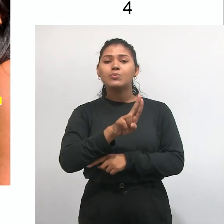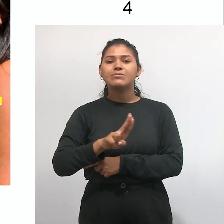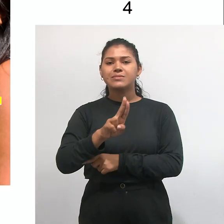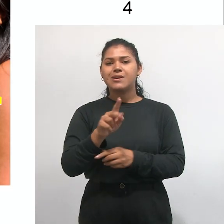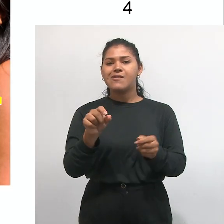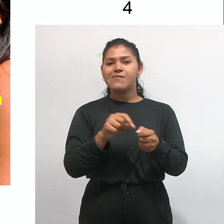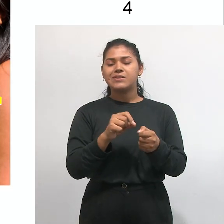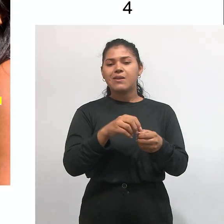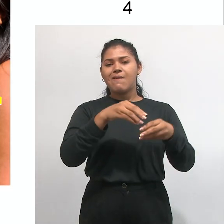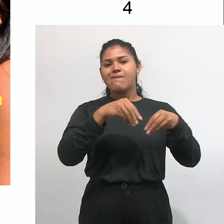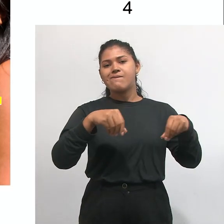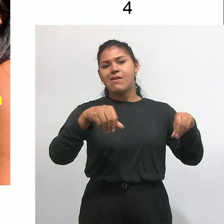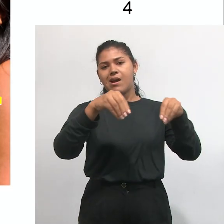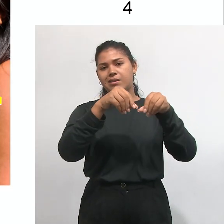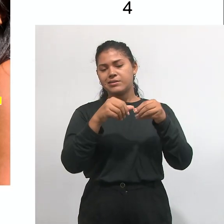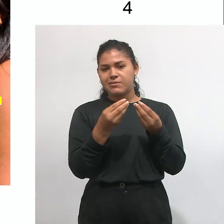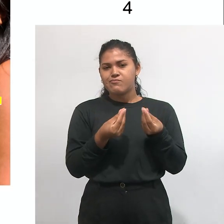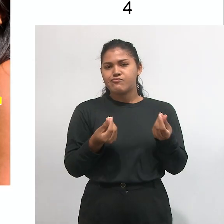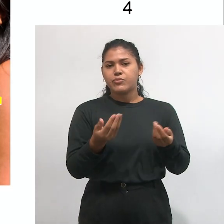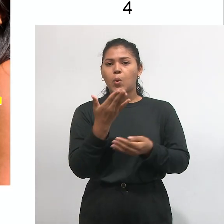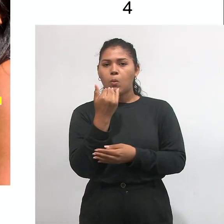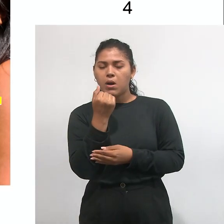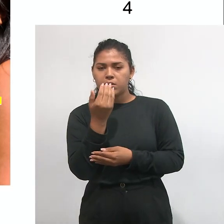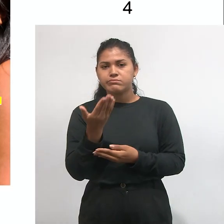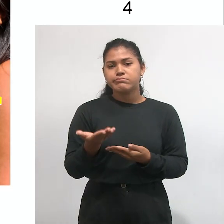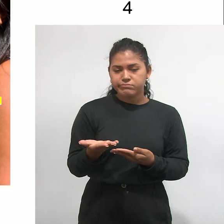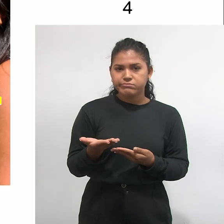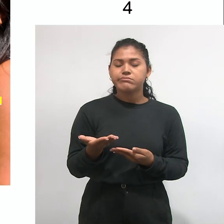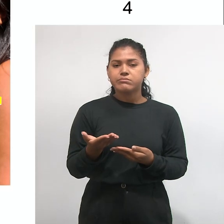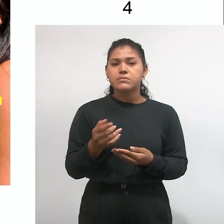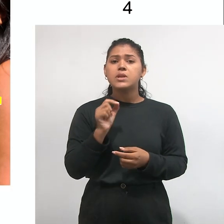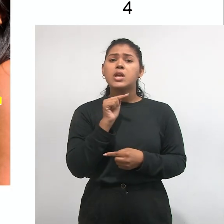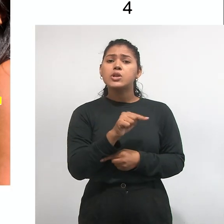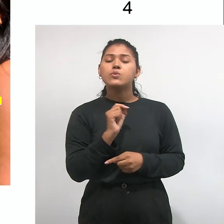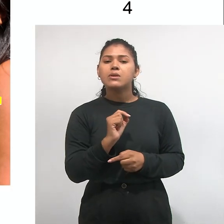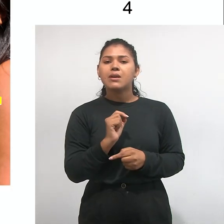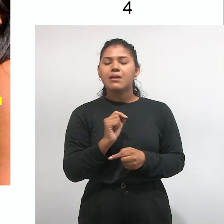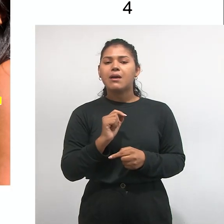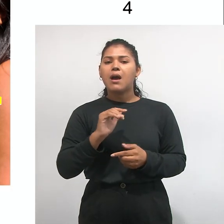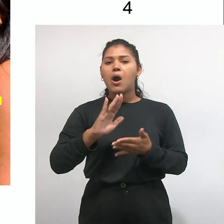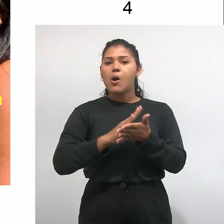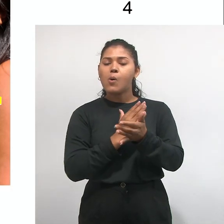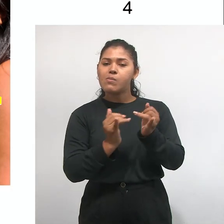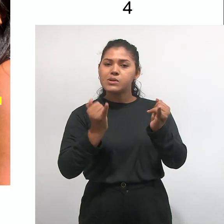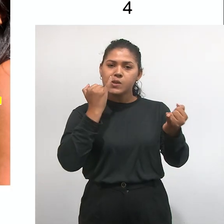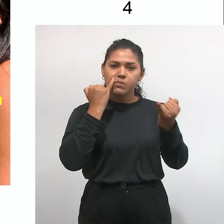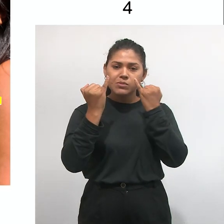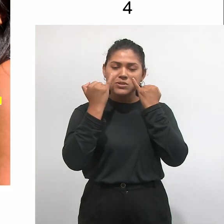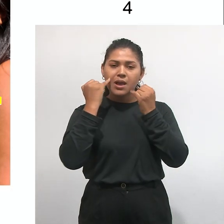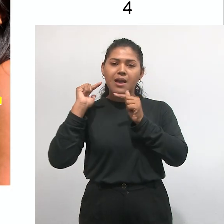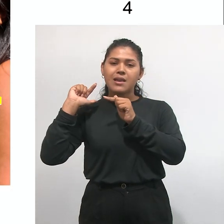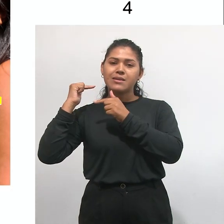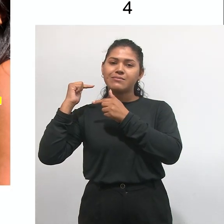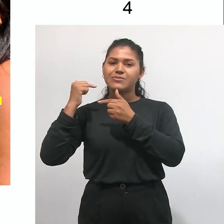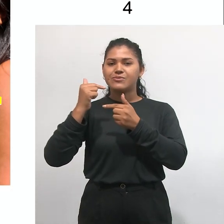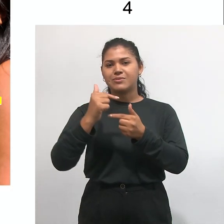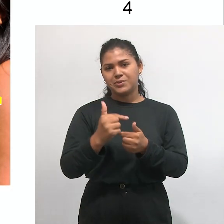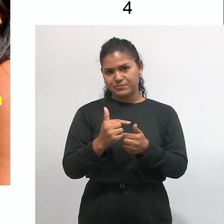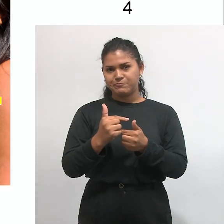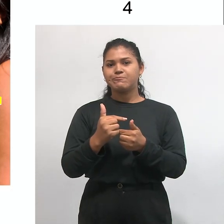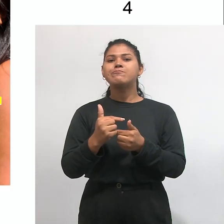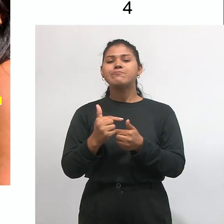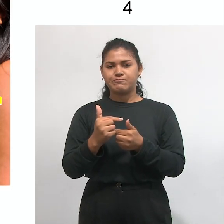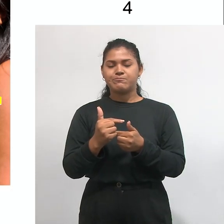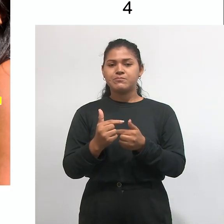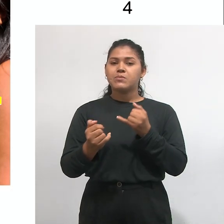isso é um conhecimento que é um conhecimento muitas vezes passado de família para família. Então a manutenção